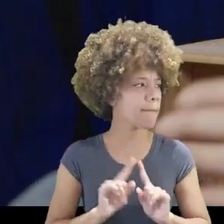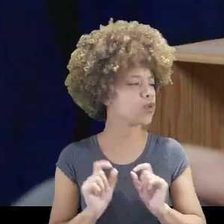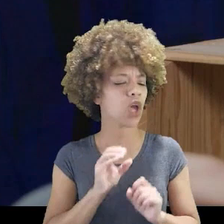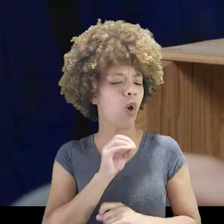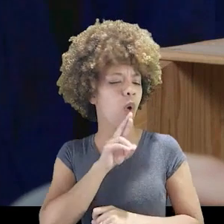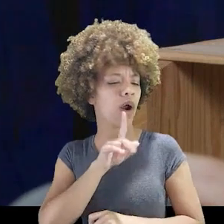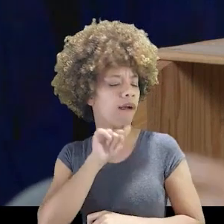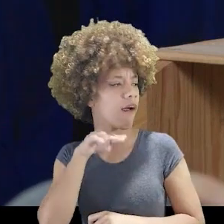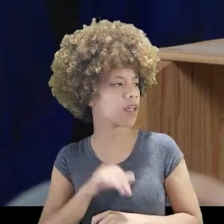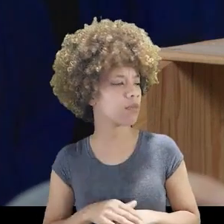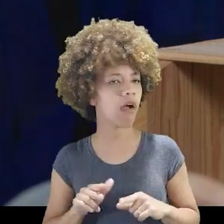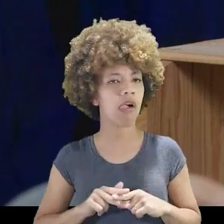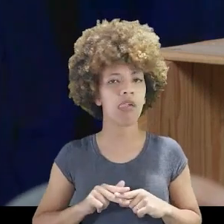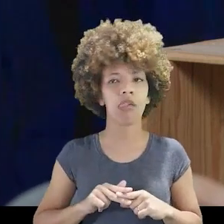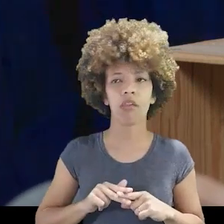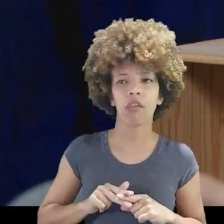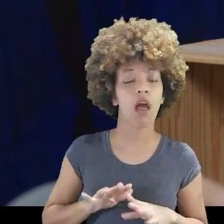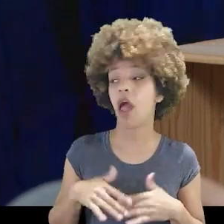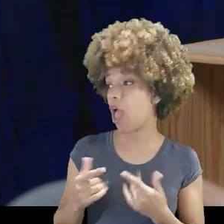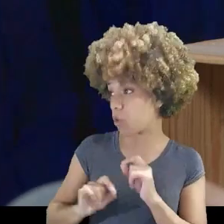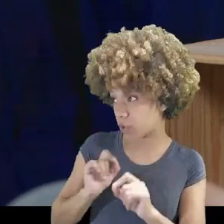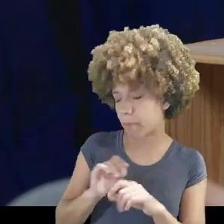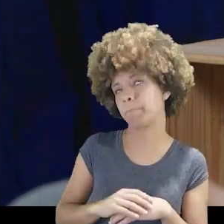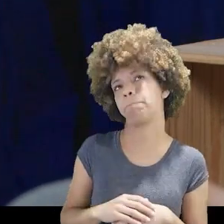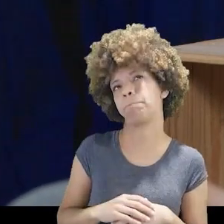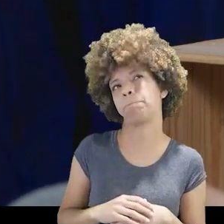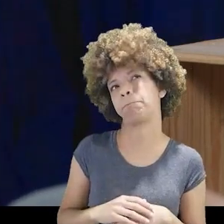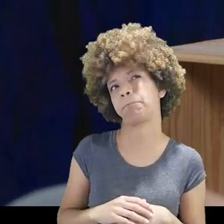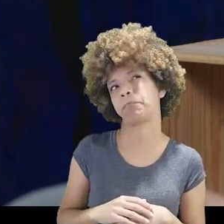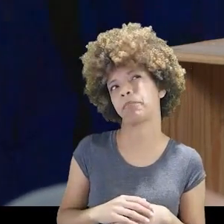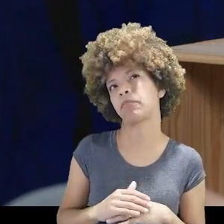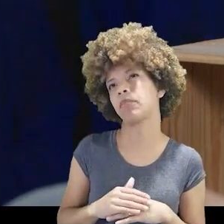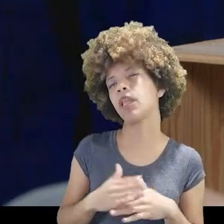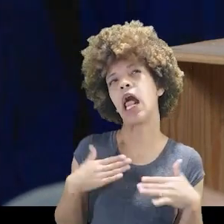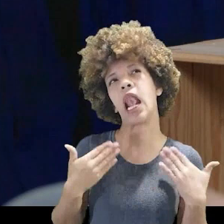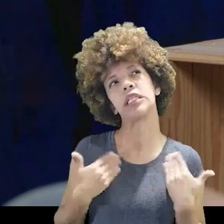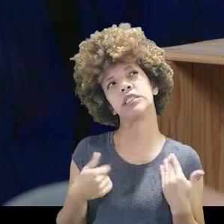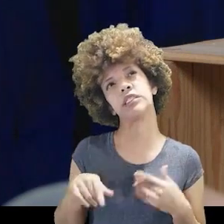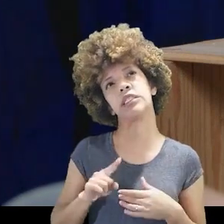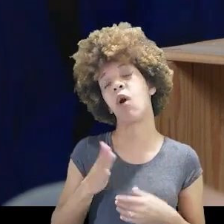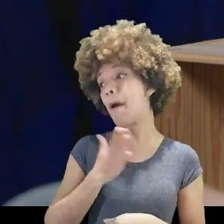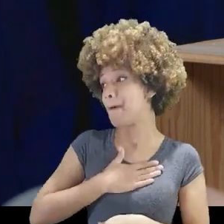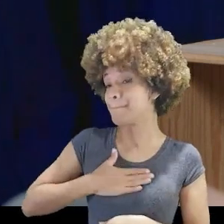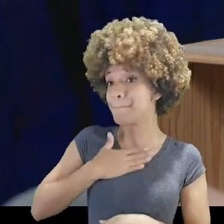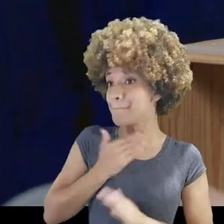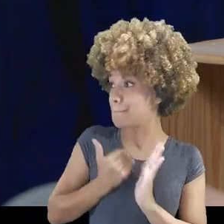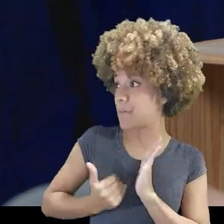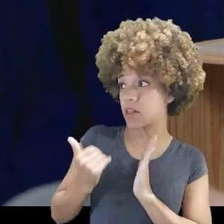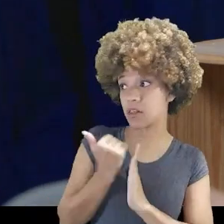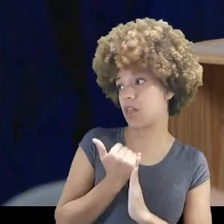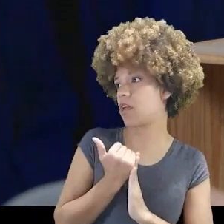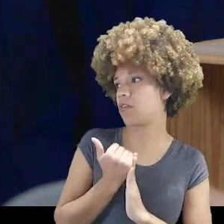seguinte é um orgasmo Orgasmo é o maior a maior alegria palavra é o maior prazer que um ser humano